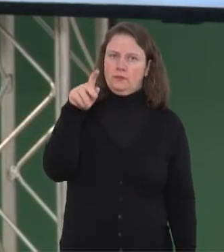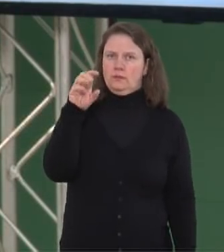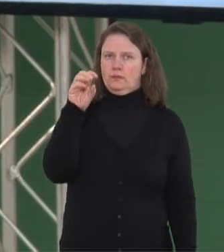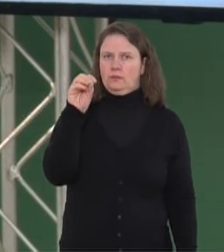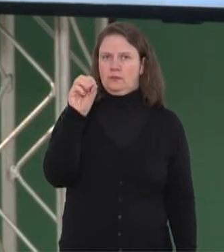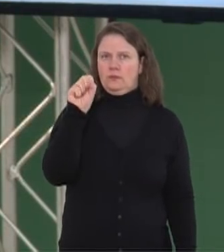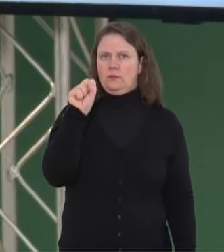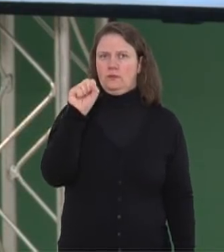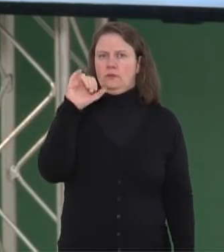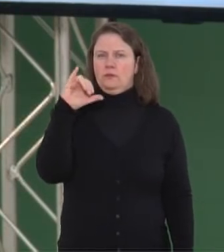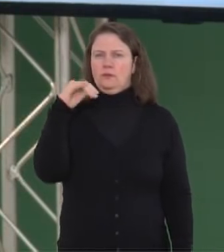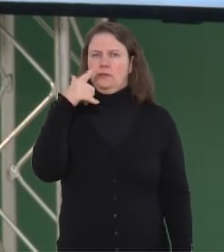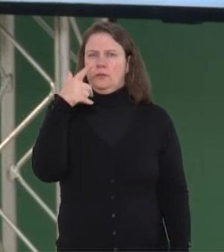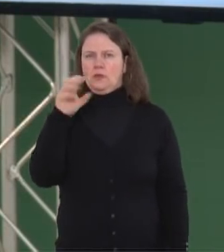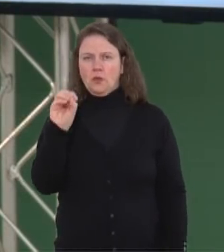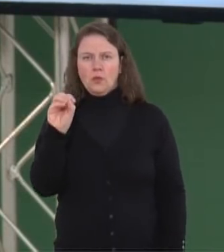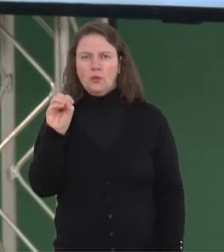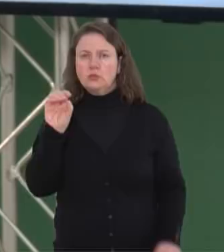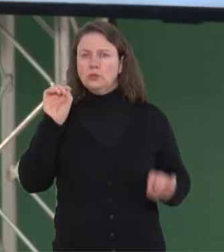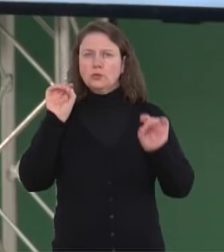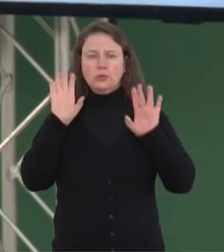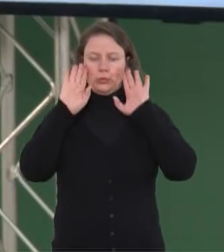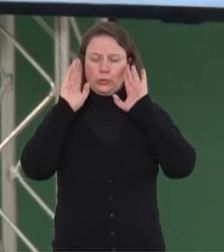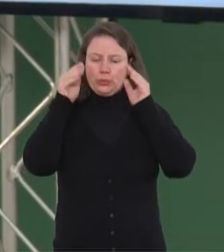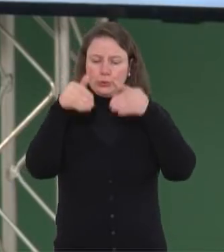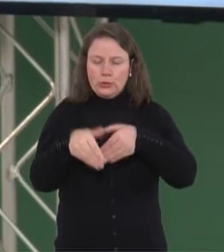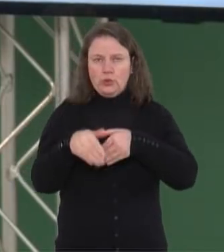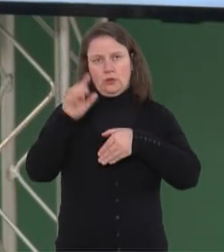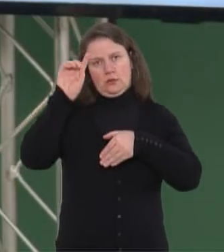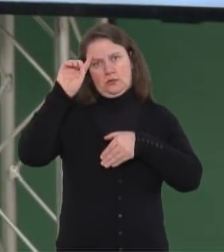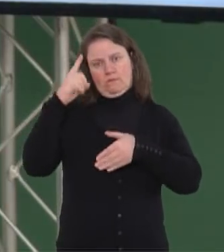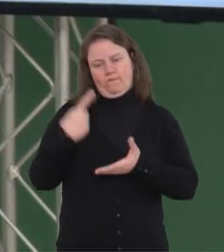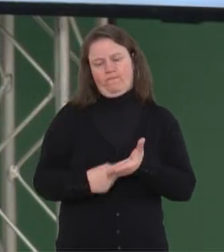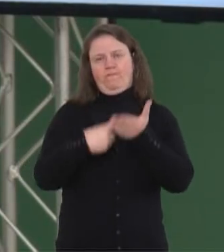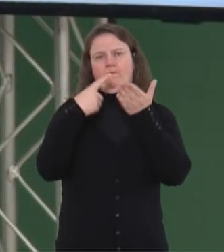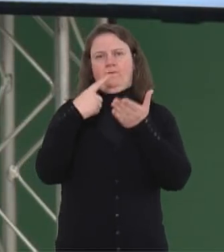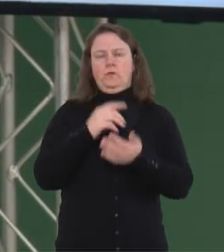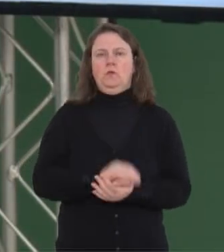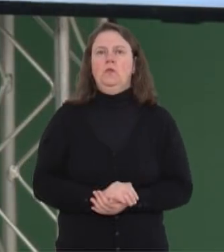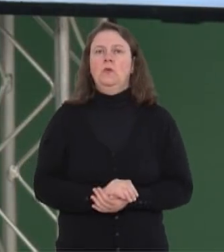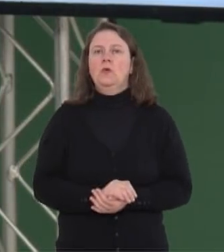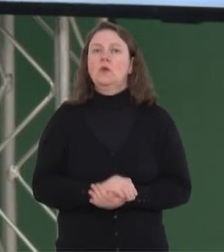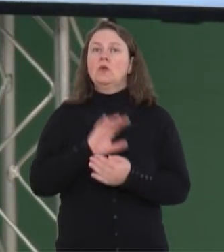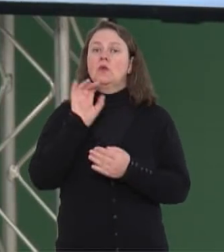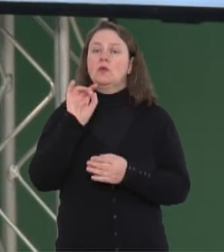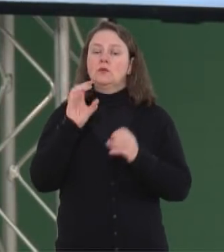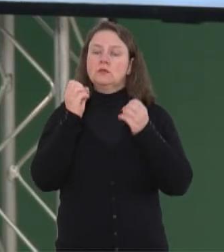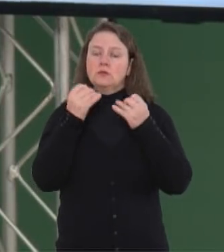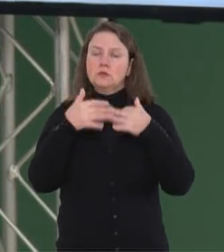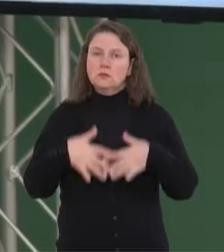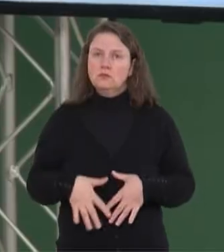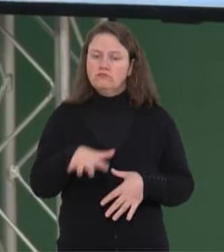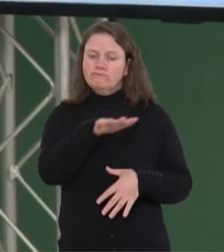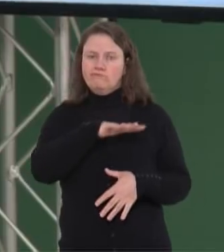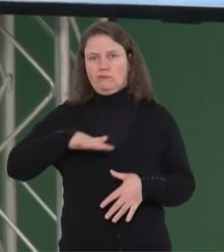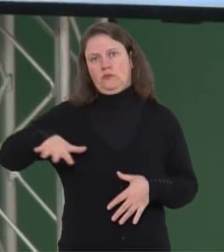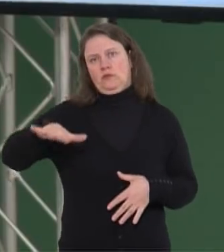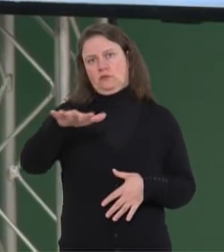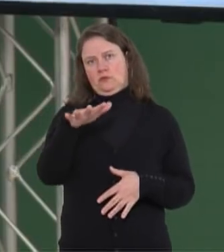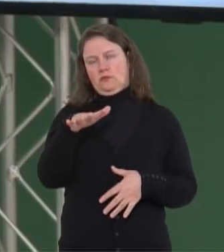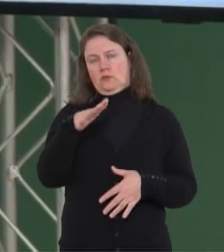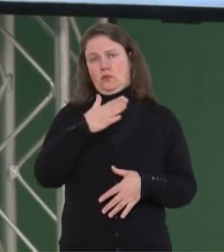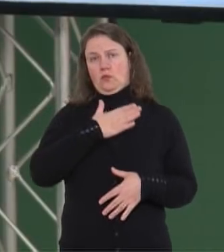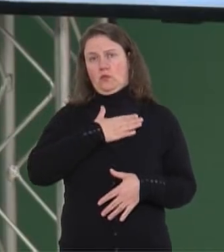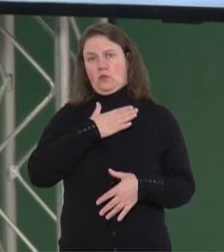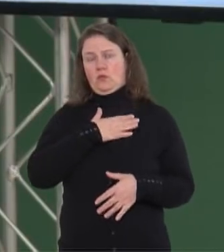só naquela específica data, ok? Então, eu estou falando no geral que o